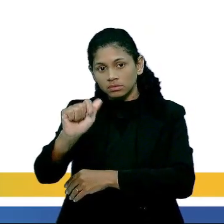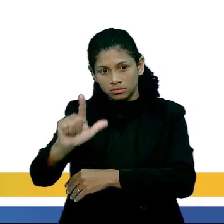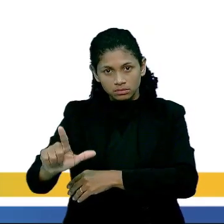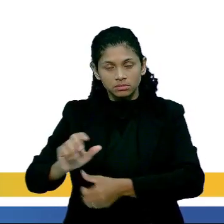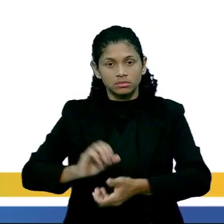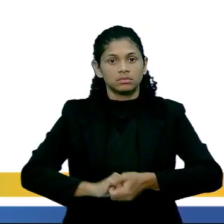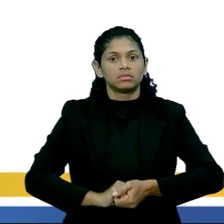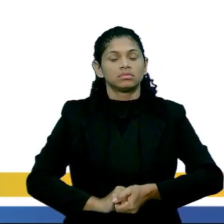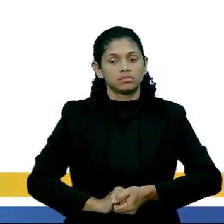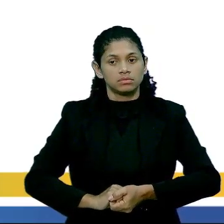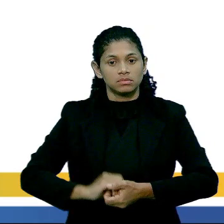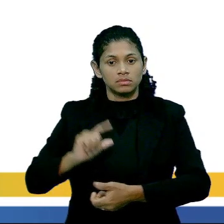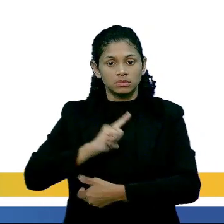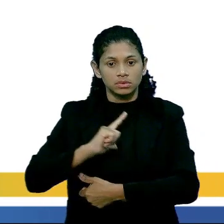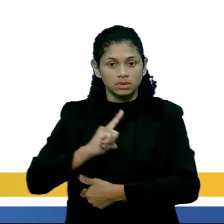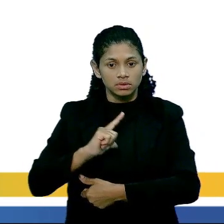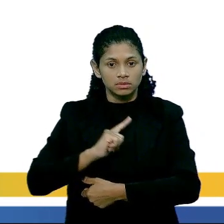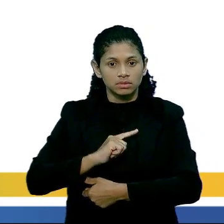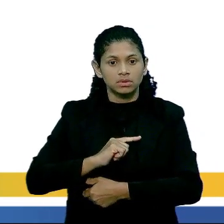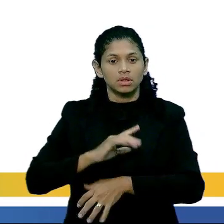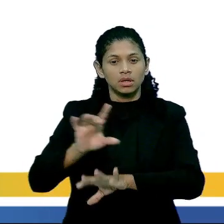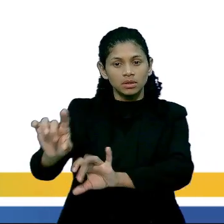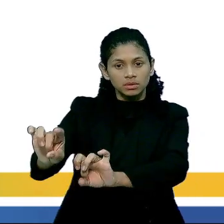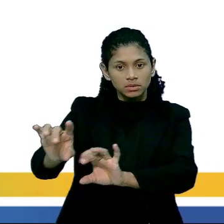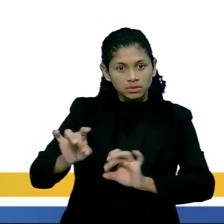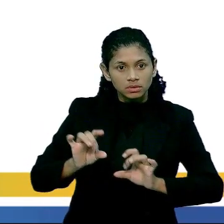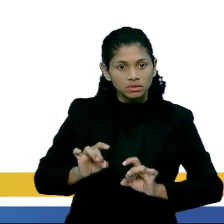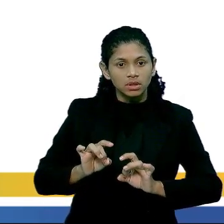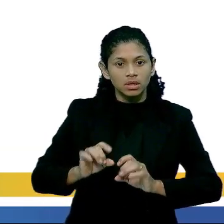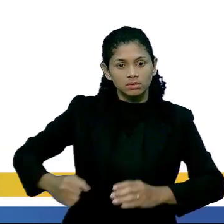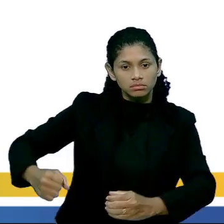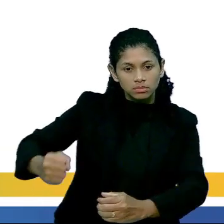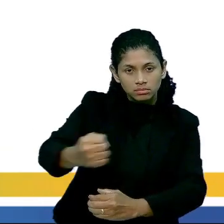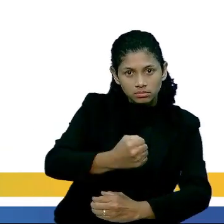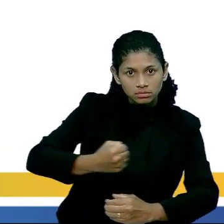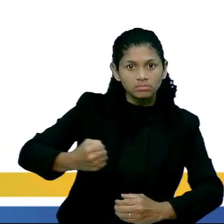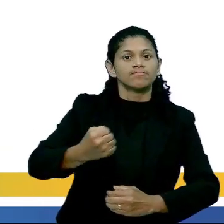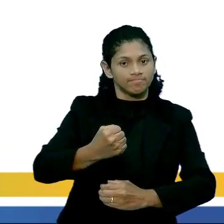passo a passo aí temos os manuais técnicos as receitas